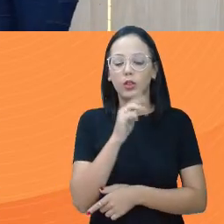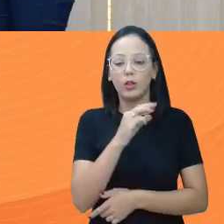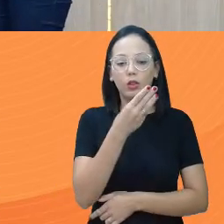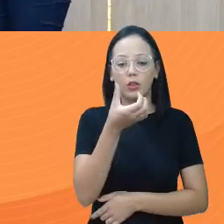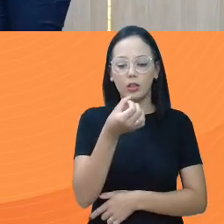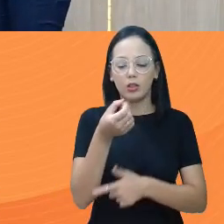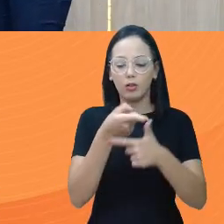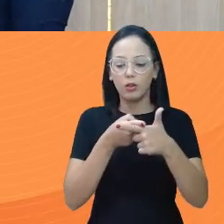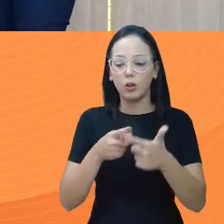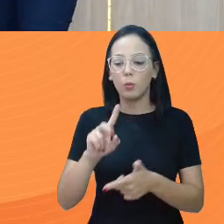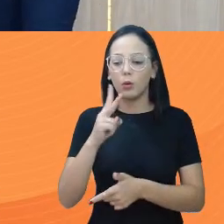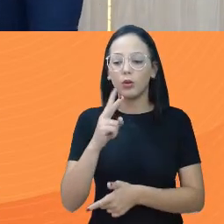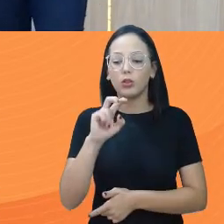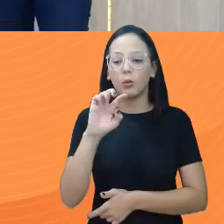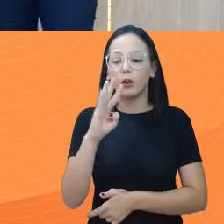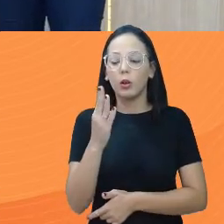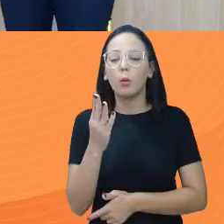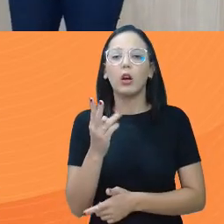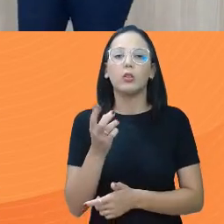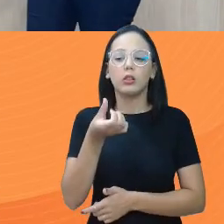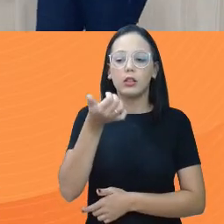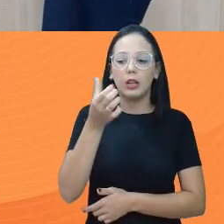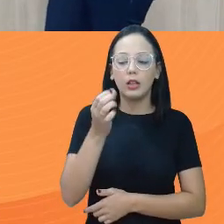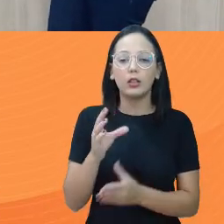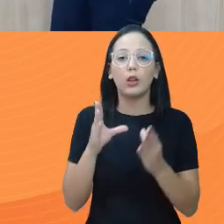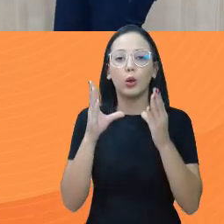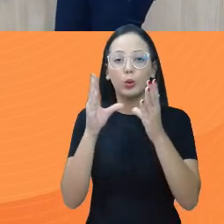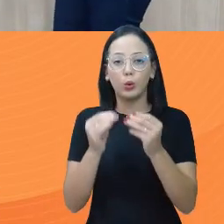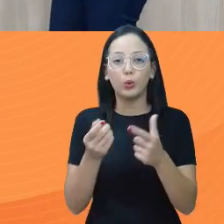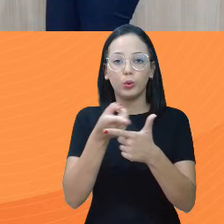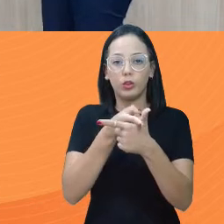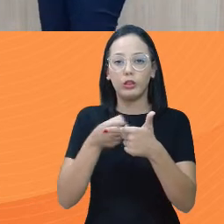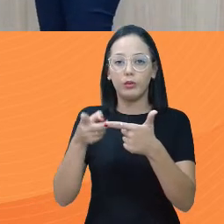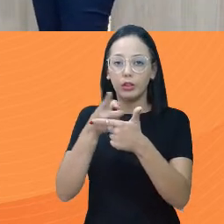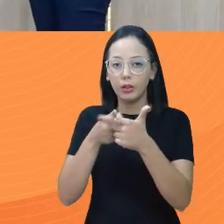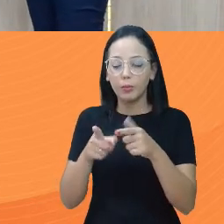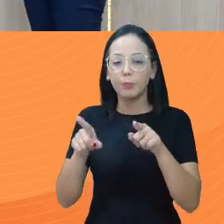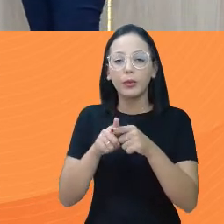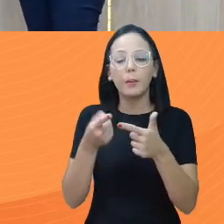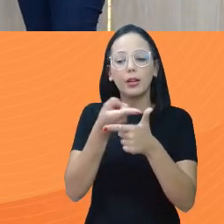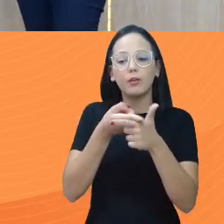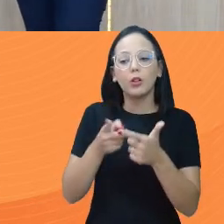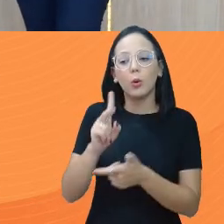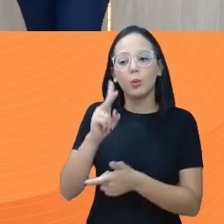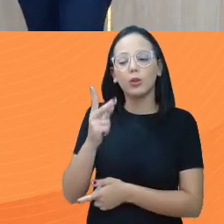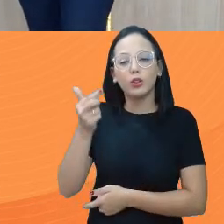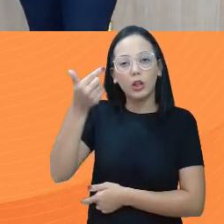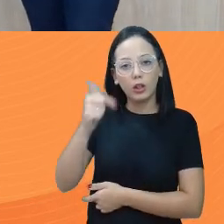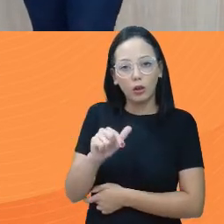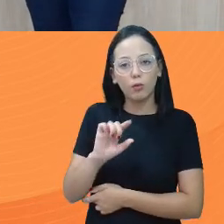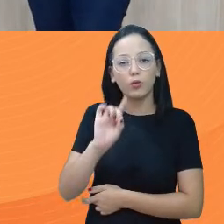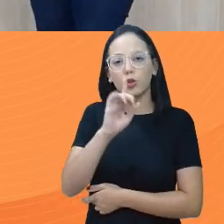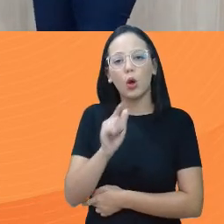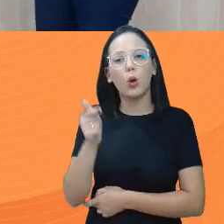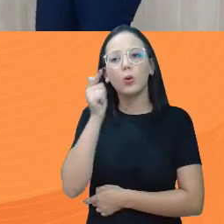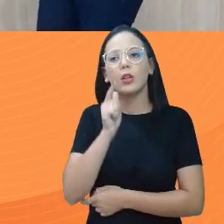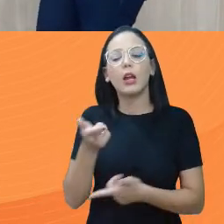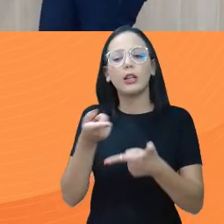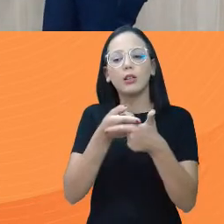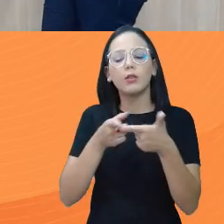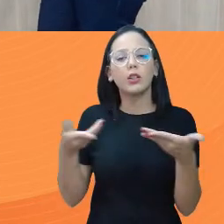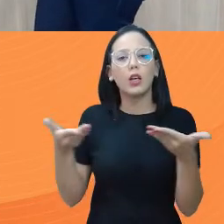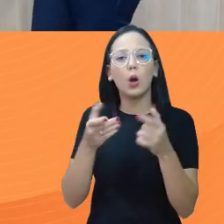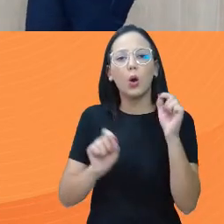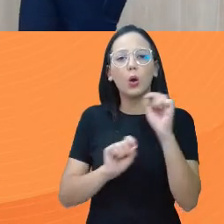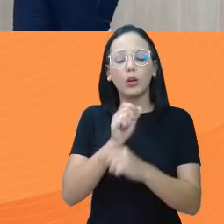36, o 54 e o 60. Todo mundo dividiu, né? Dividindo por 2 de novo, a gente só consegue dividir agora